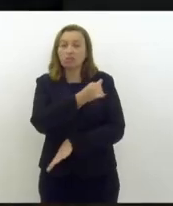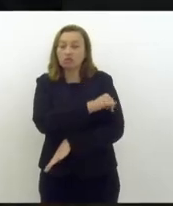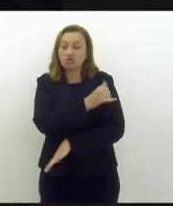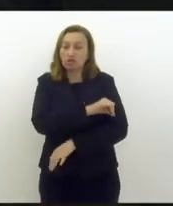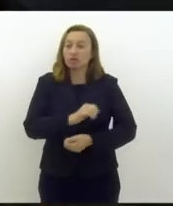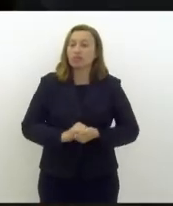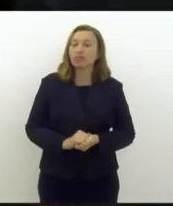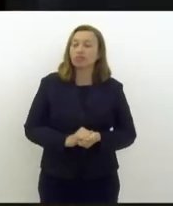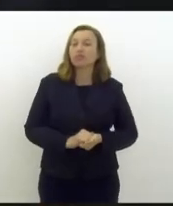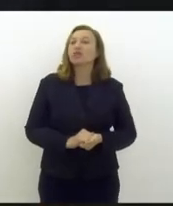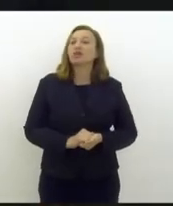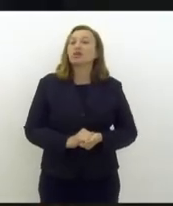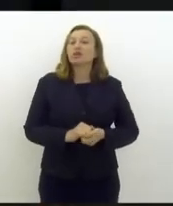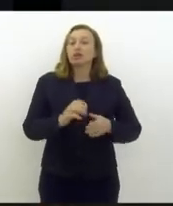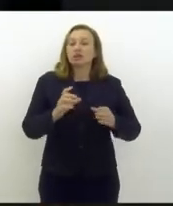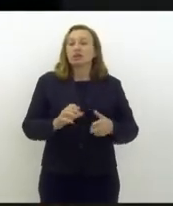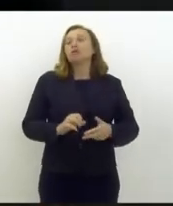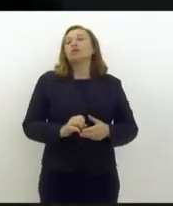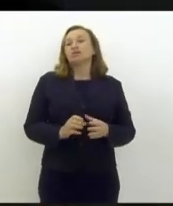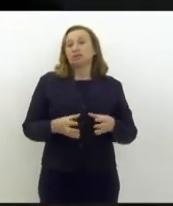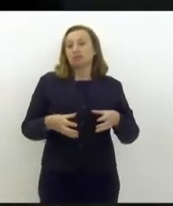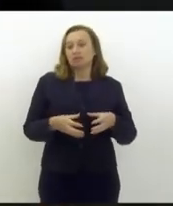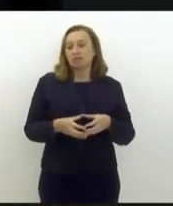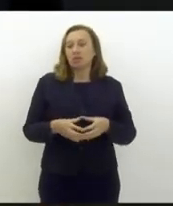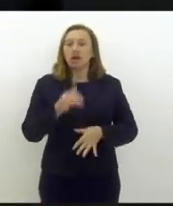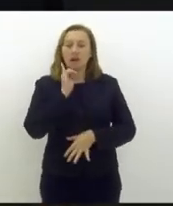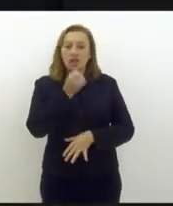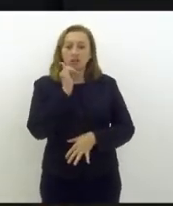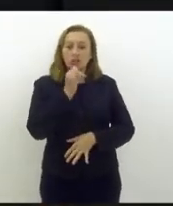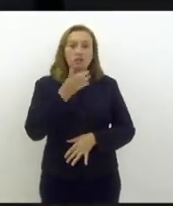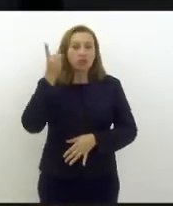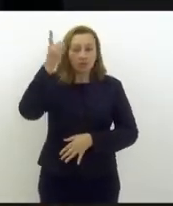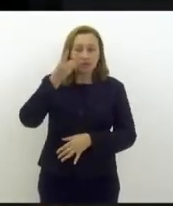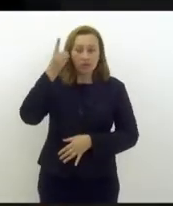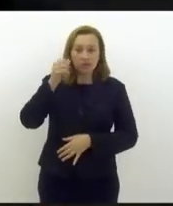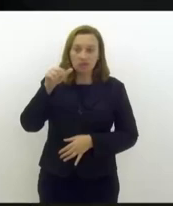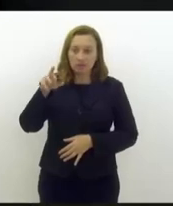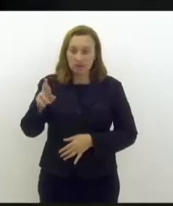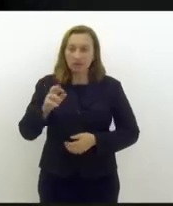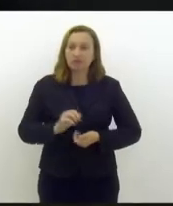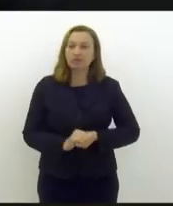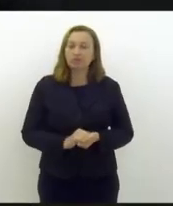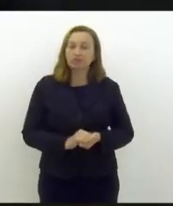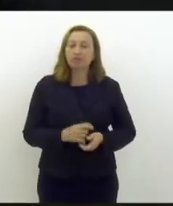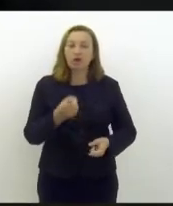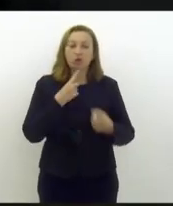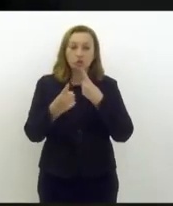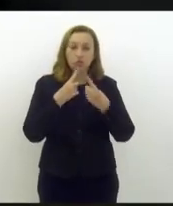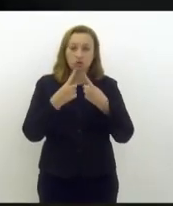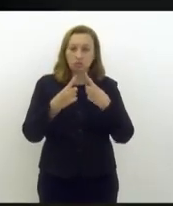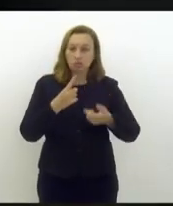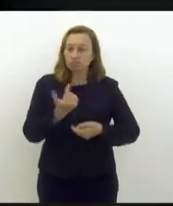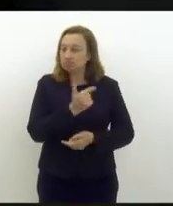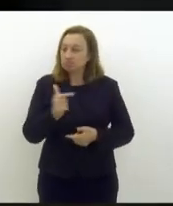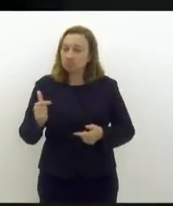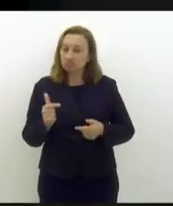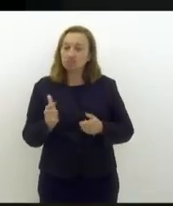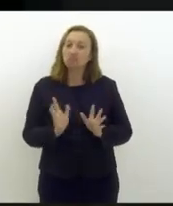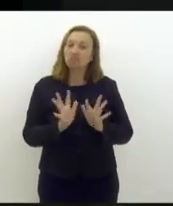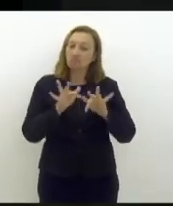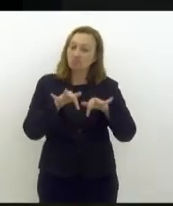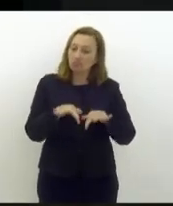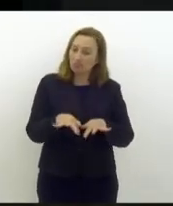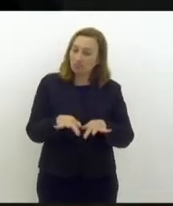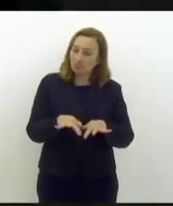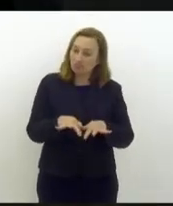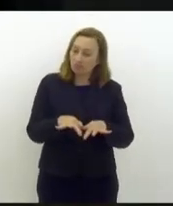de indicações legislativas favorável relator Deputado Rosemberg Reis em discussão nós vendo Quem Queira